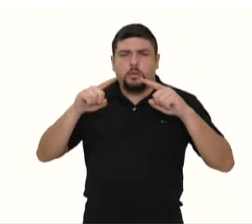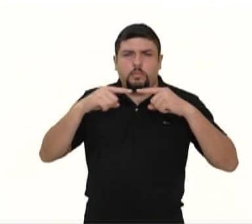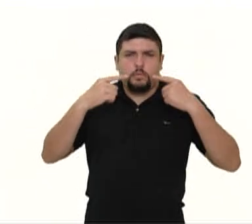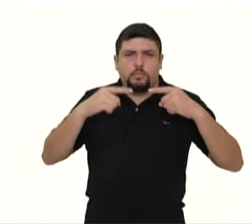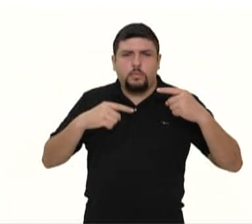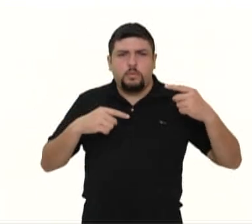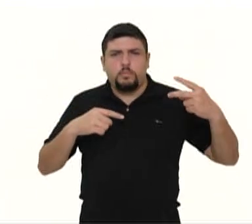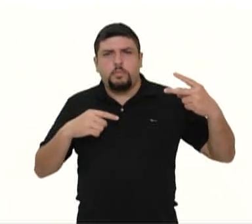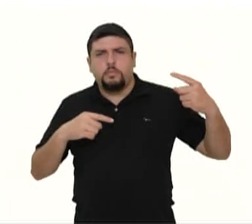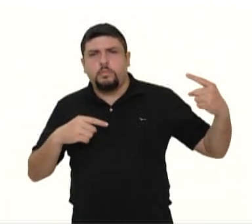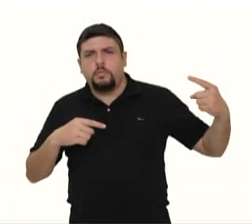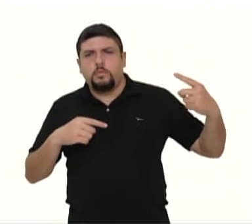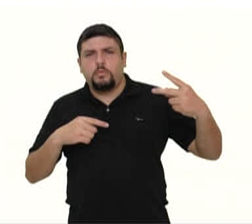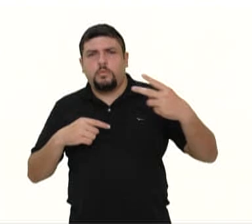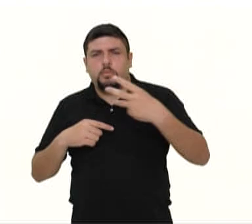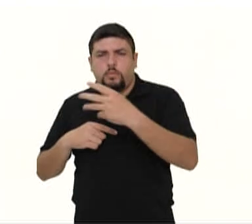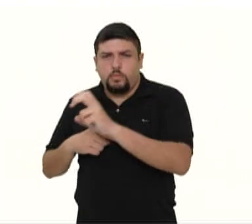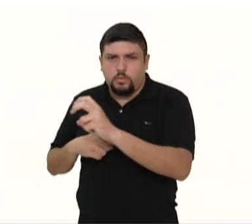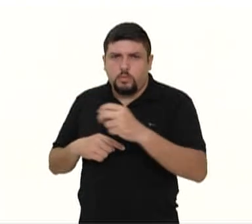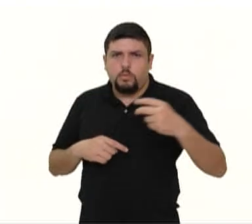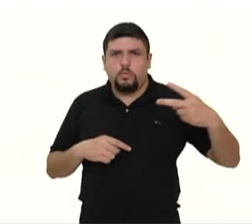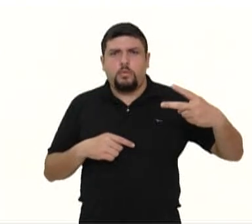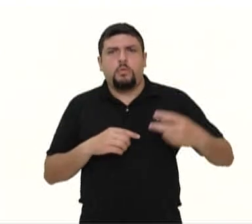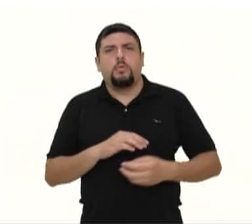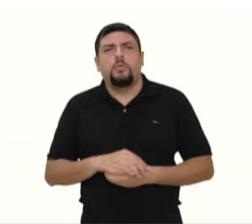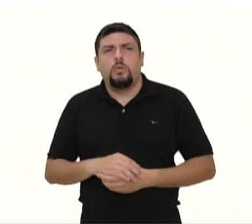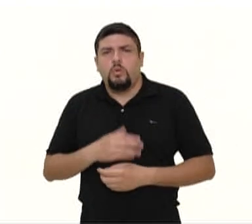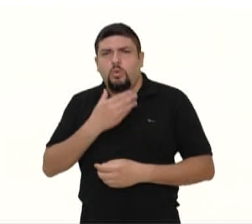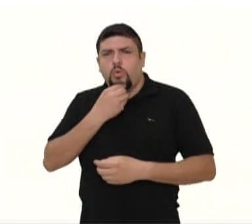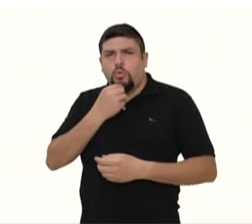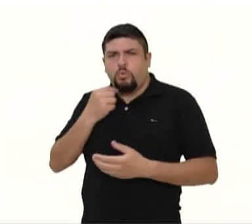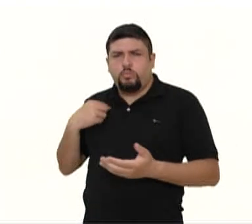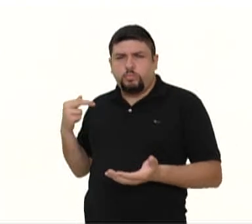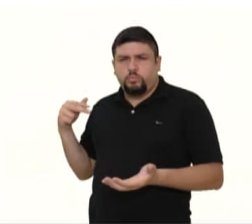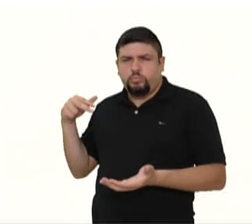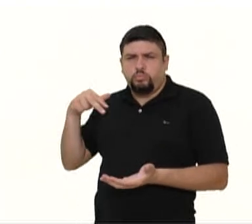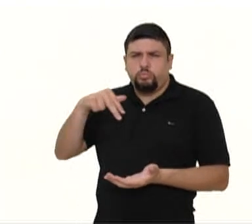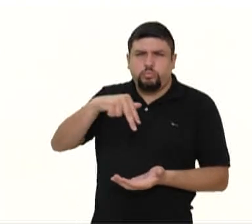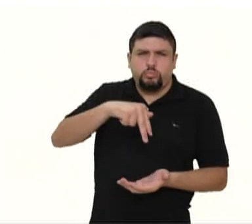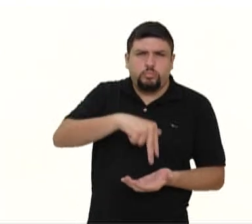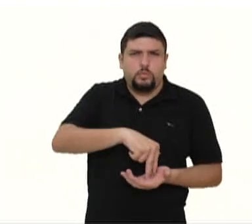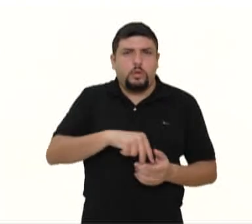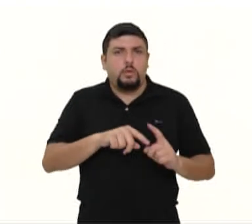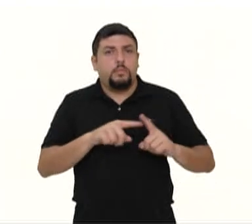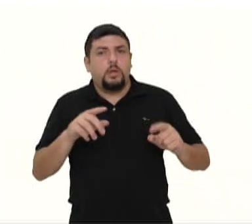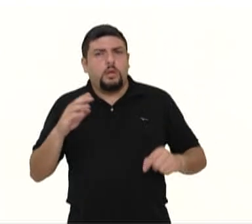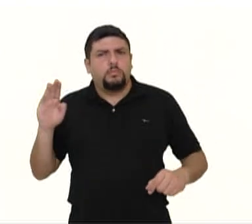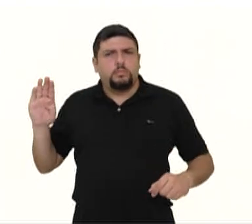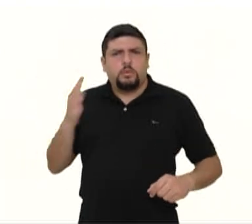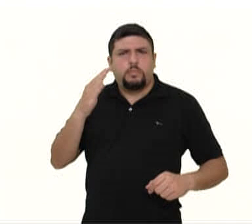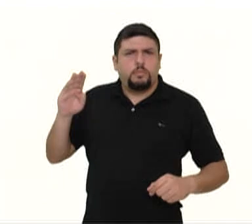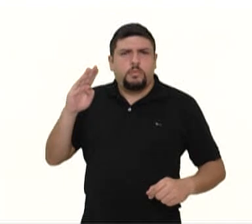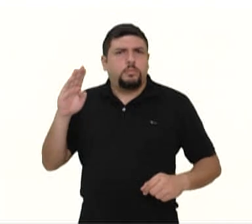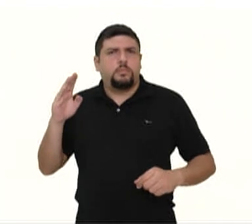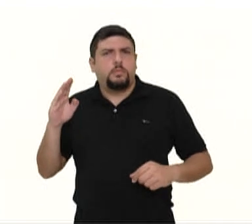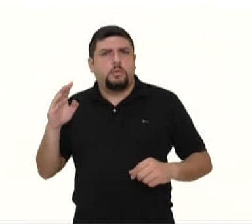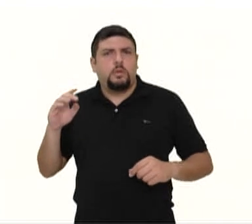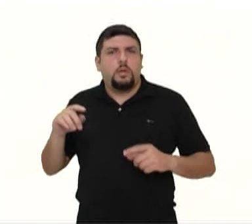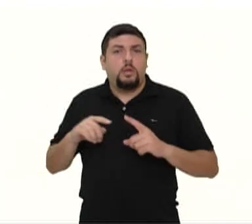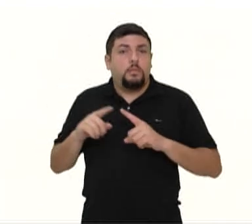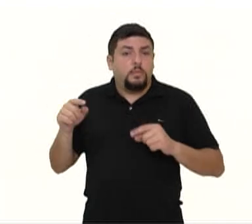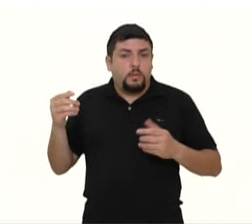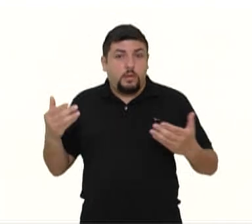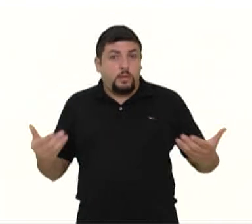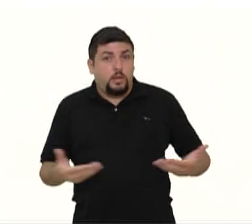homem veio para ficar, trazia no rosto a determinação antiga dos bandeirantes. Mas, ao contrário dos bandeirantes, não vinha procurando ouro, não vinha